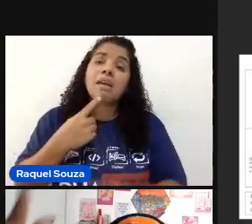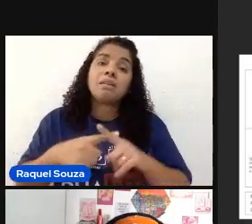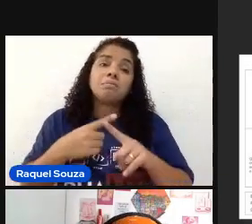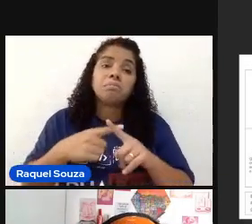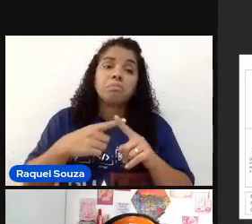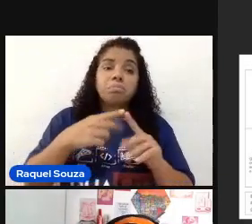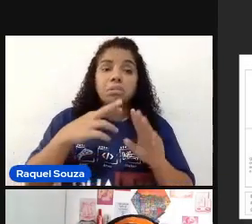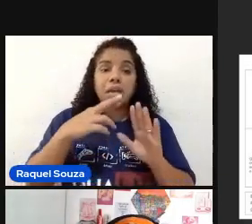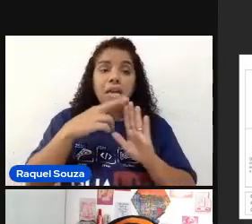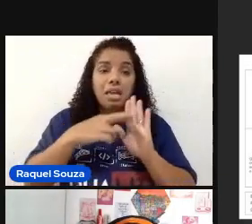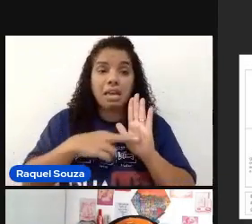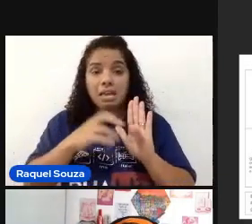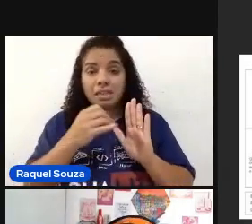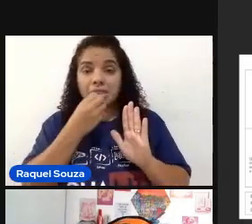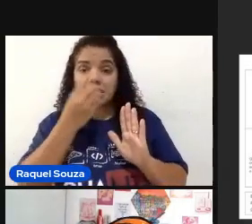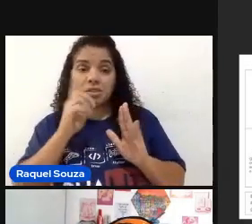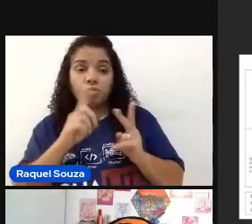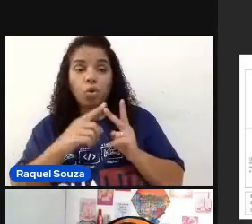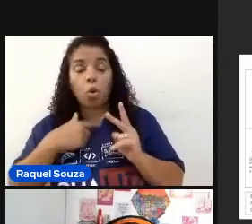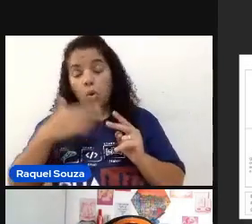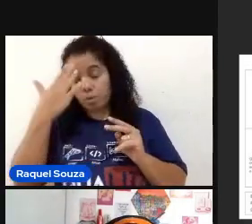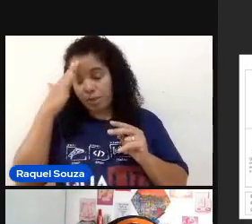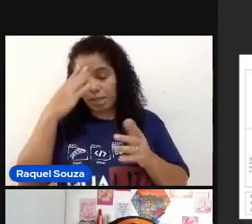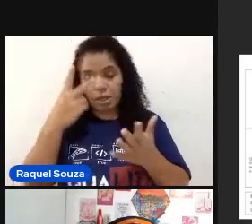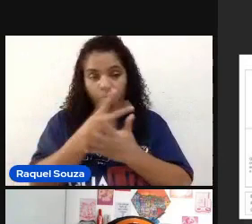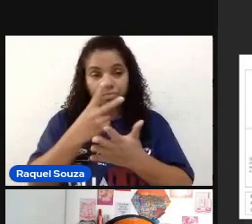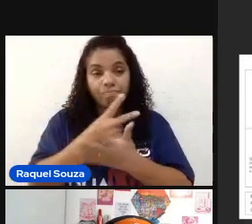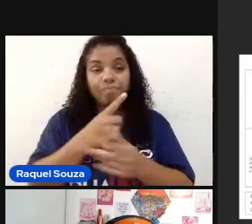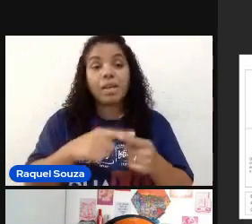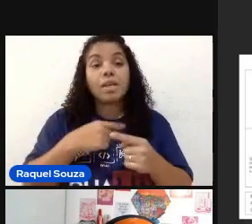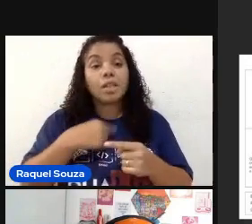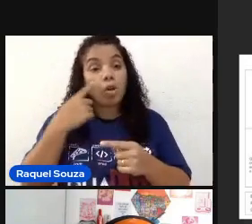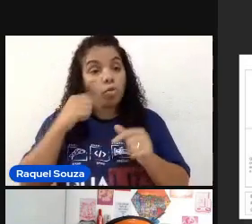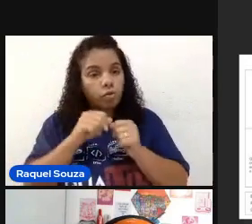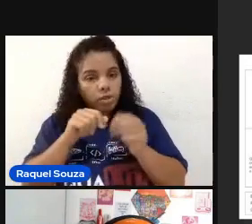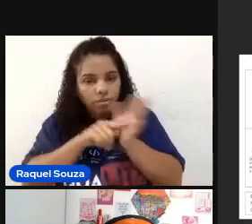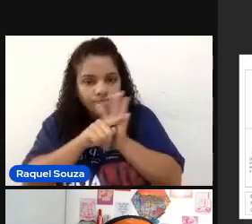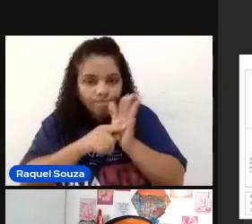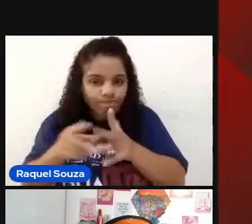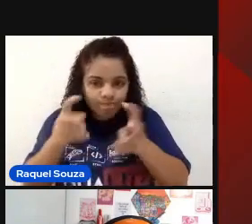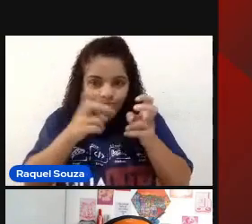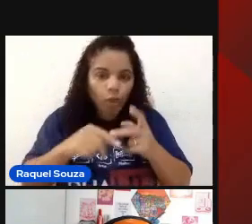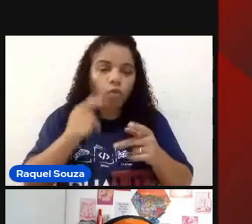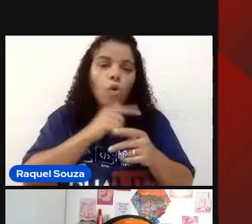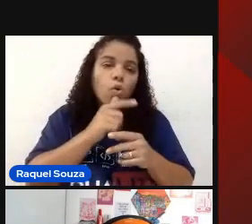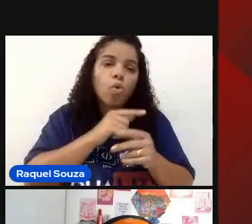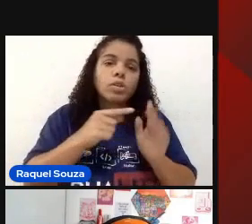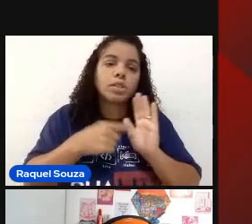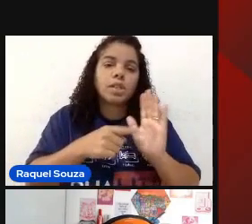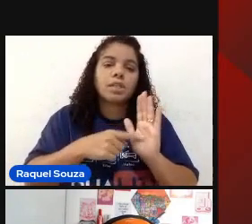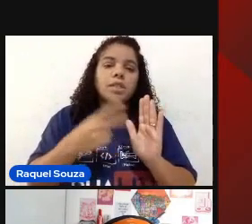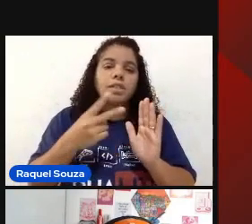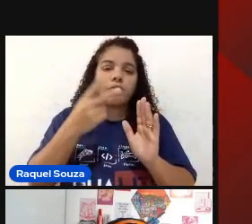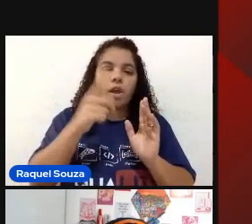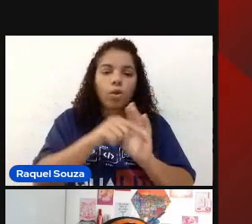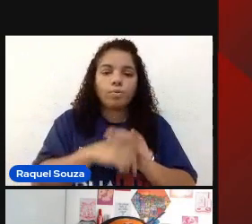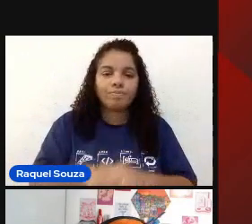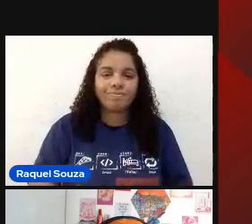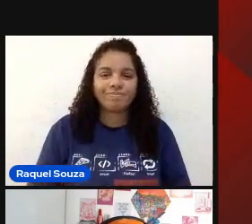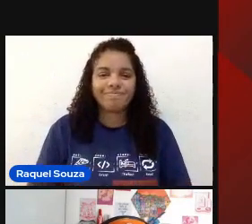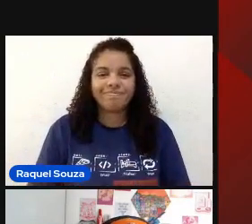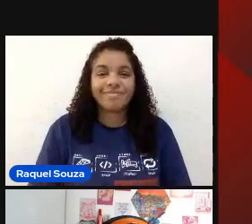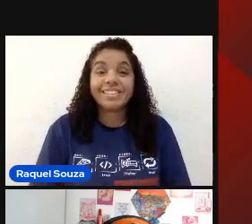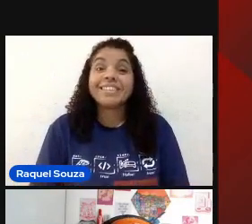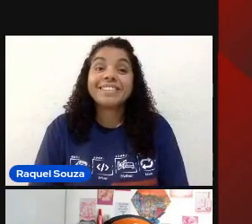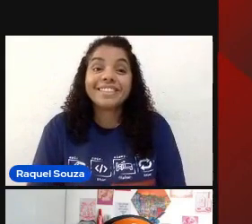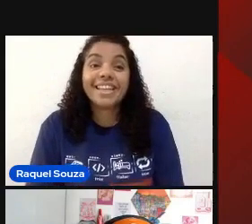o entendimento foi ruim. Então, quando eu vou fazendo essa exploração, eu vou conseguindo trazer esse valor. E